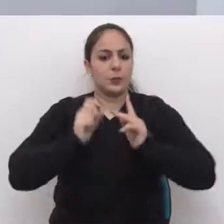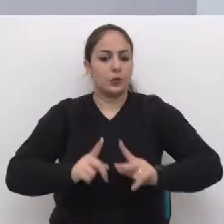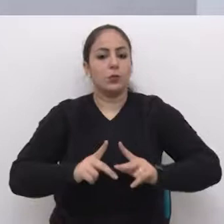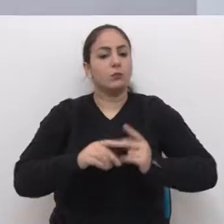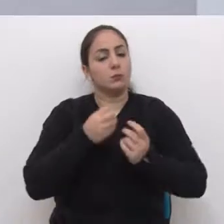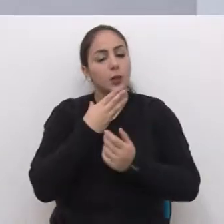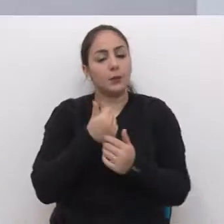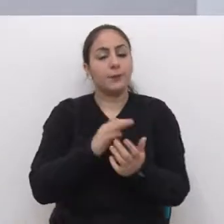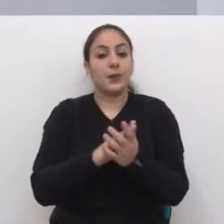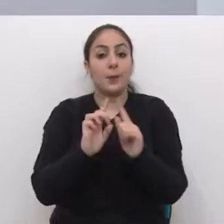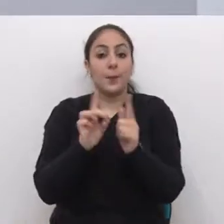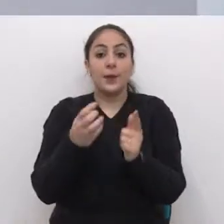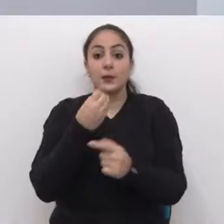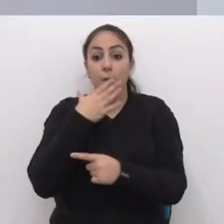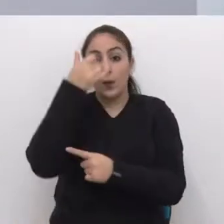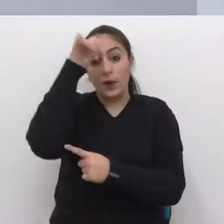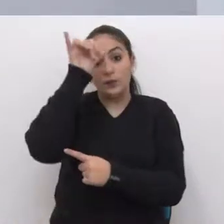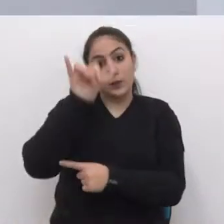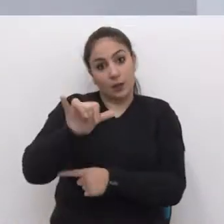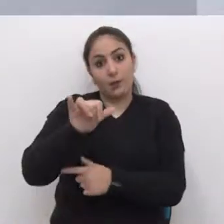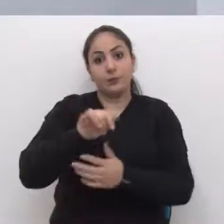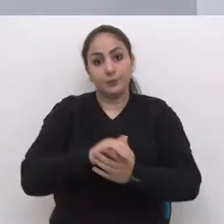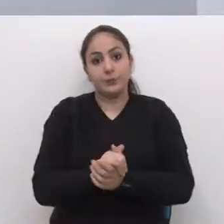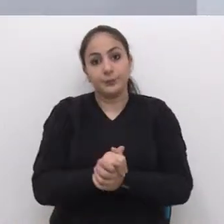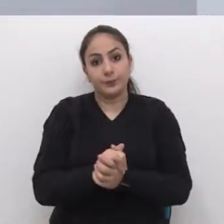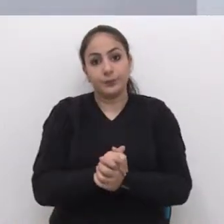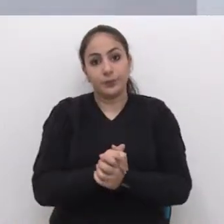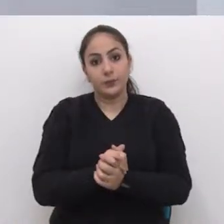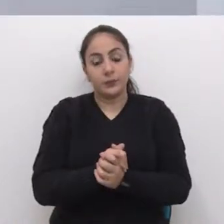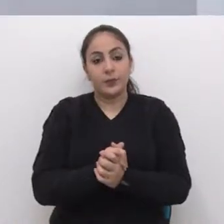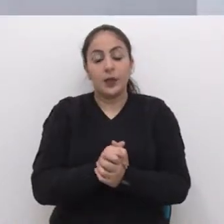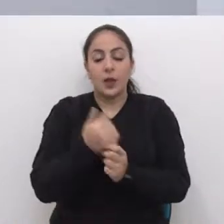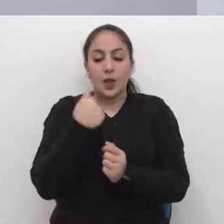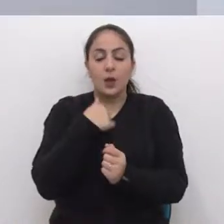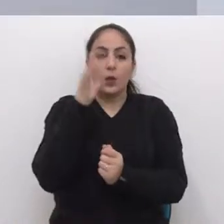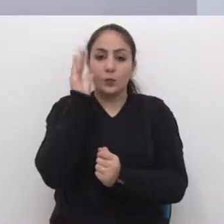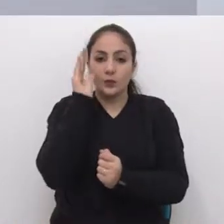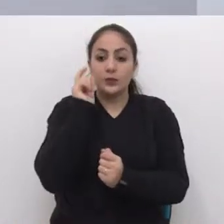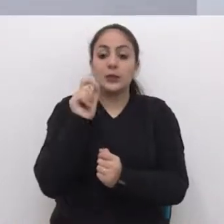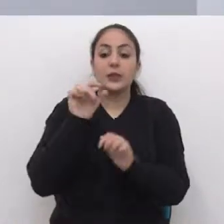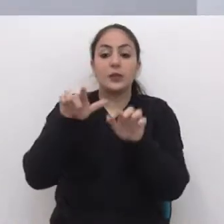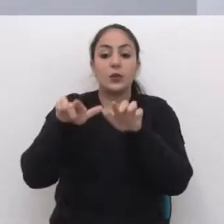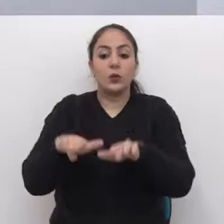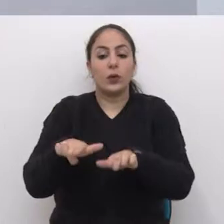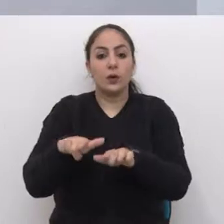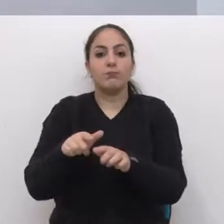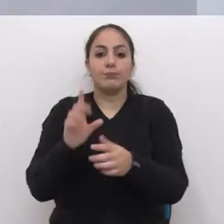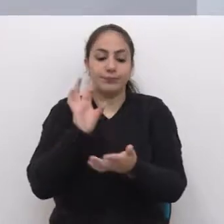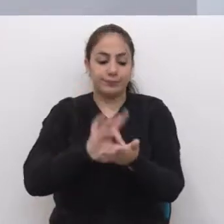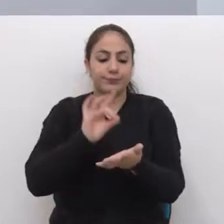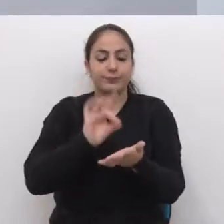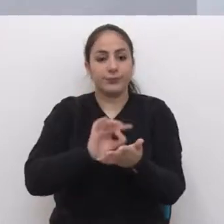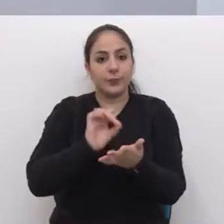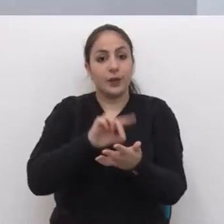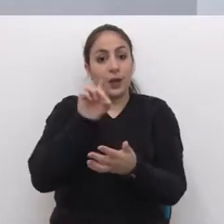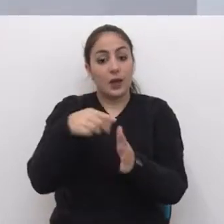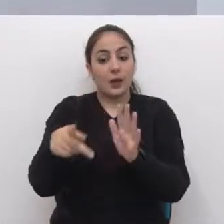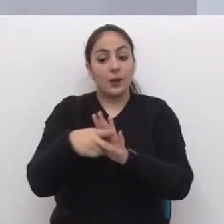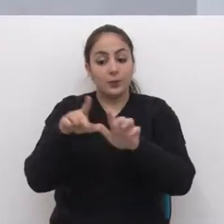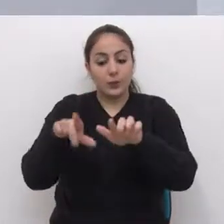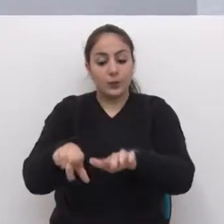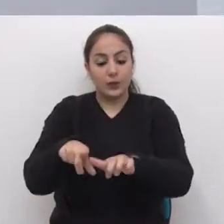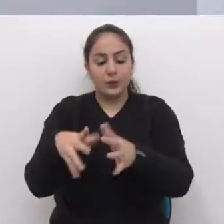né? Mas é bom prevenir do que remediar. Então, eu observei que esse lugar realmente é palco de